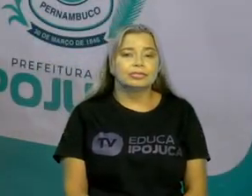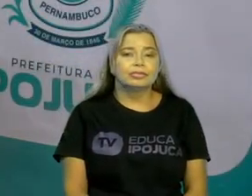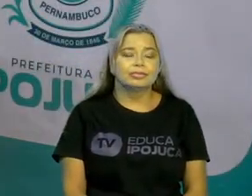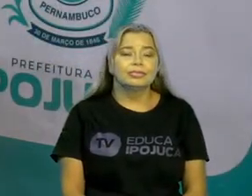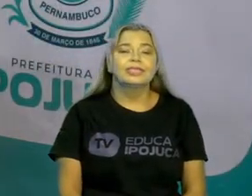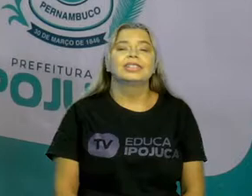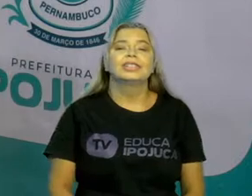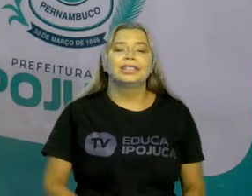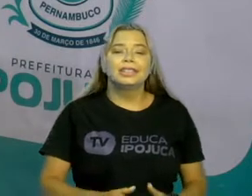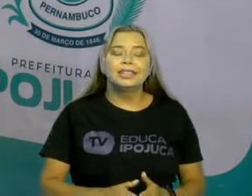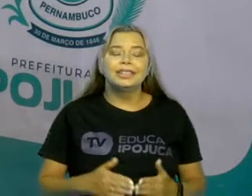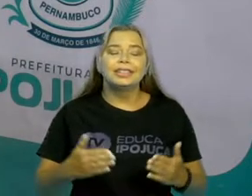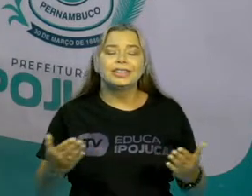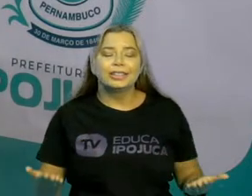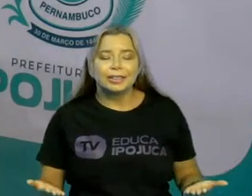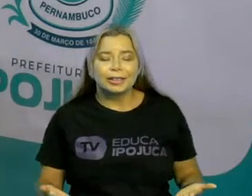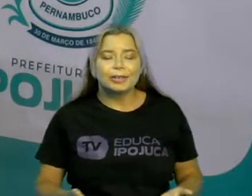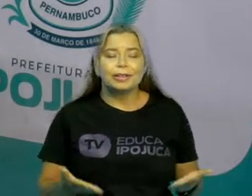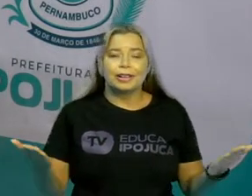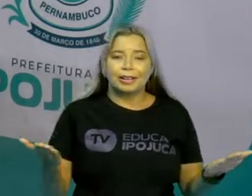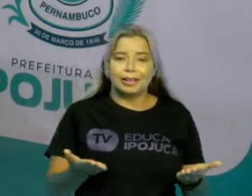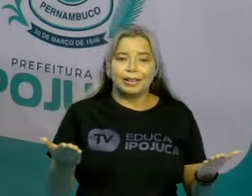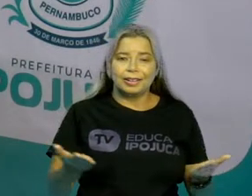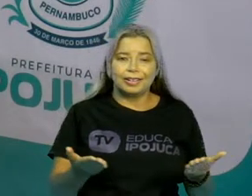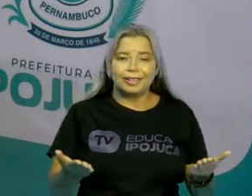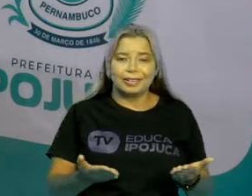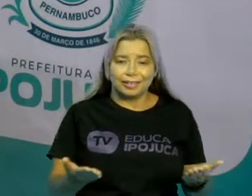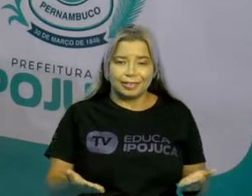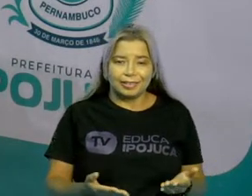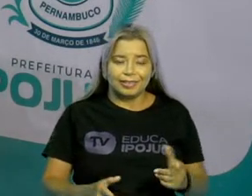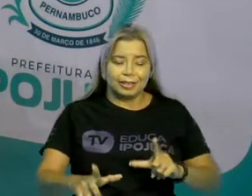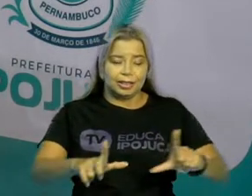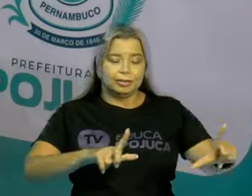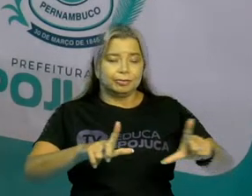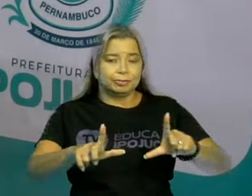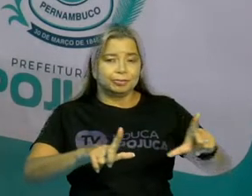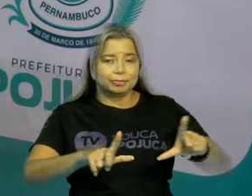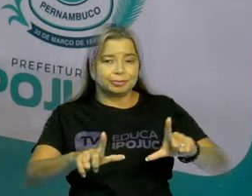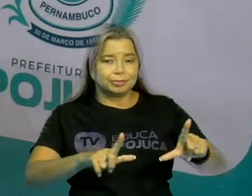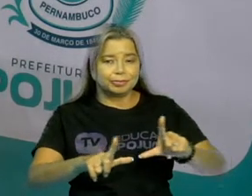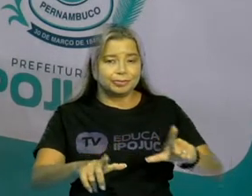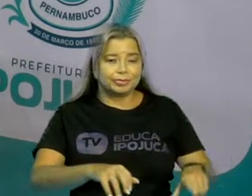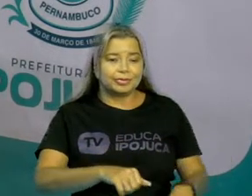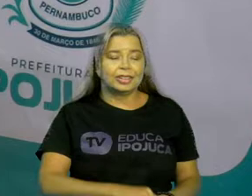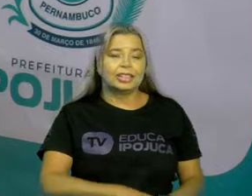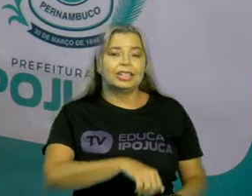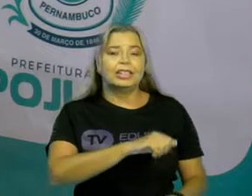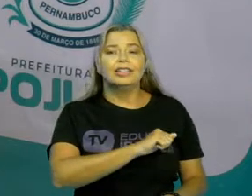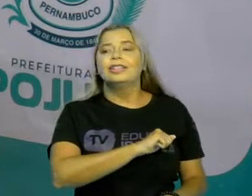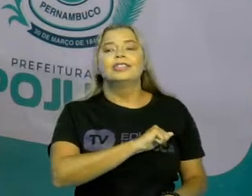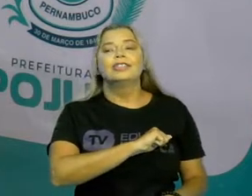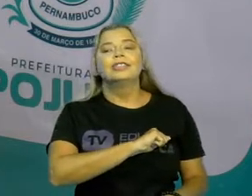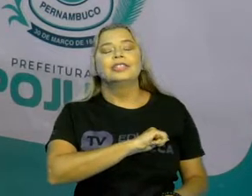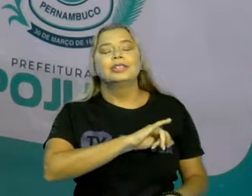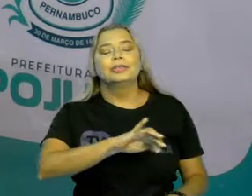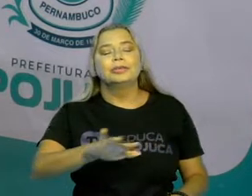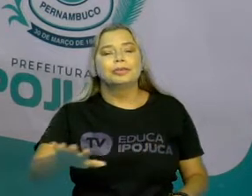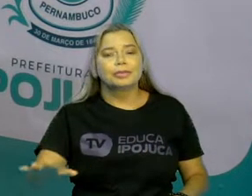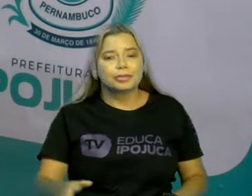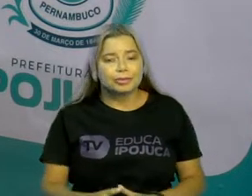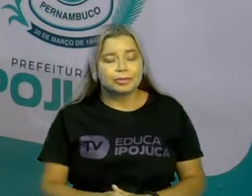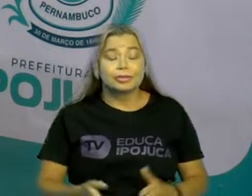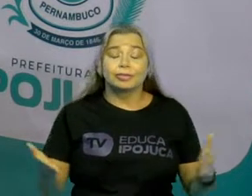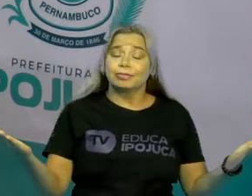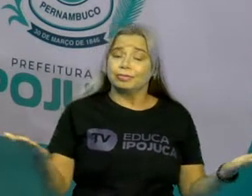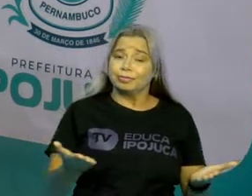Está no ar a TV Educa e Pojuca, a escola do futuro. Hoje a nossa aula é de arte.